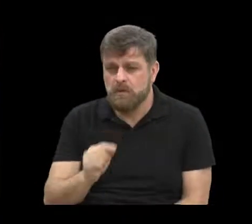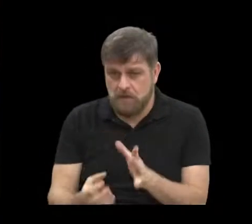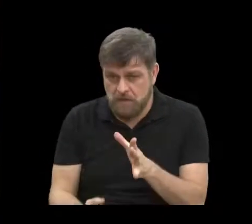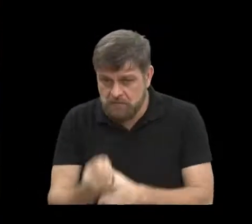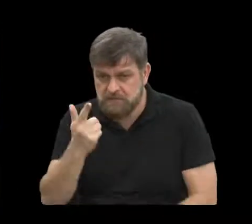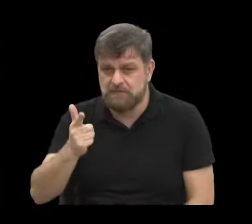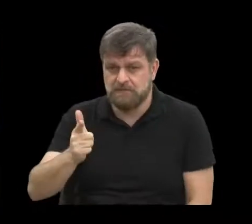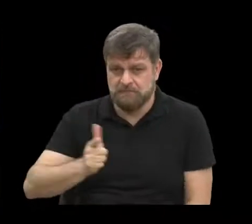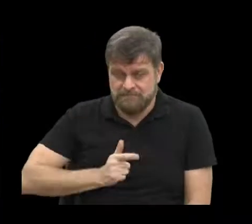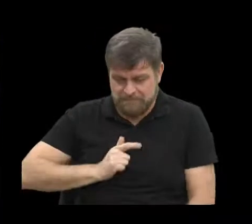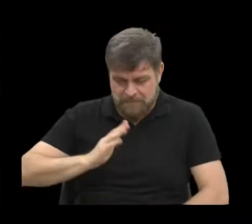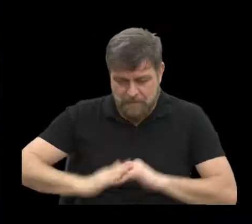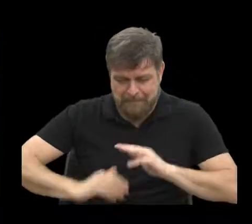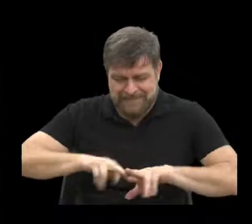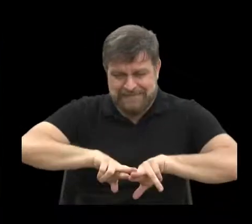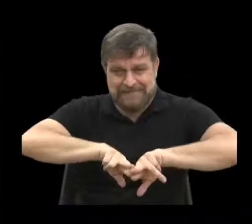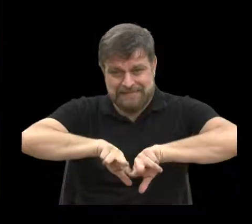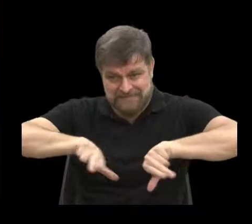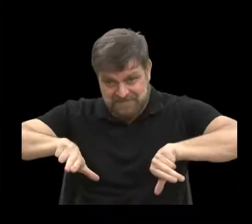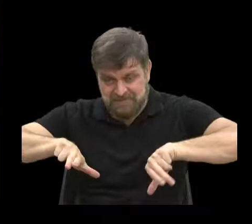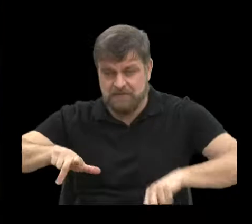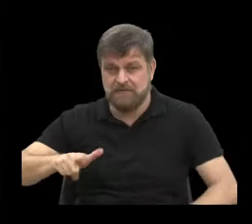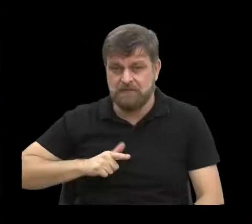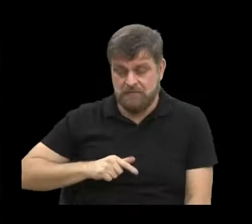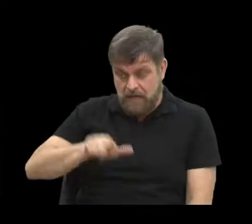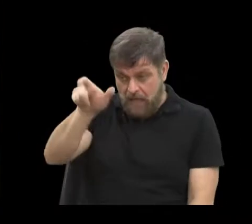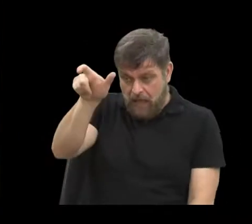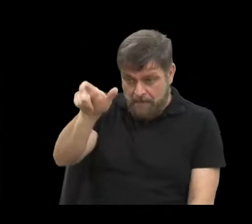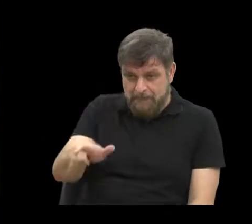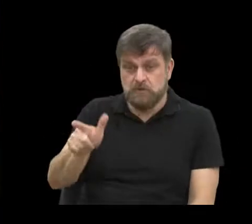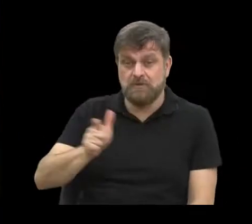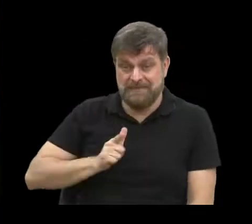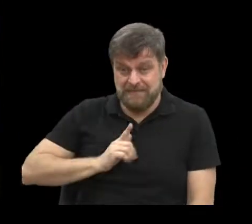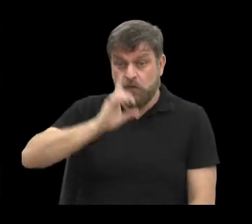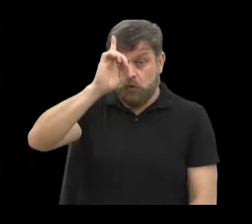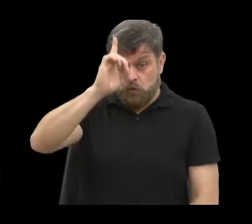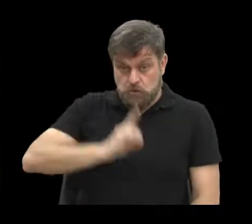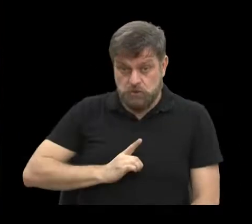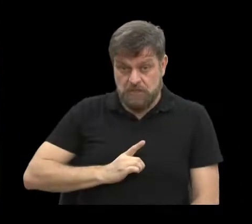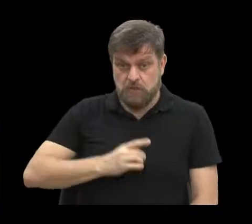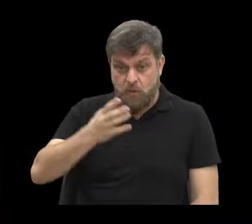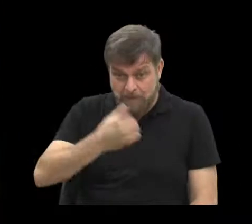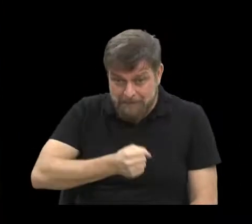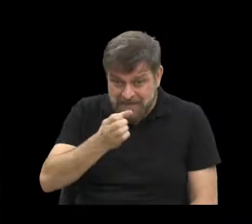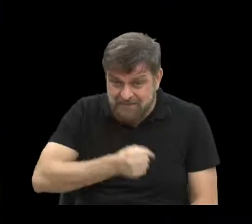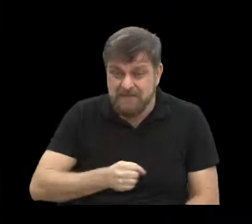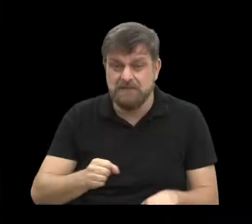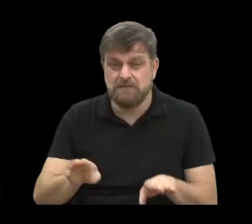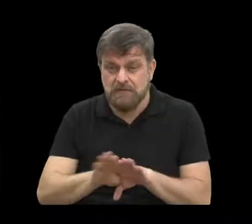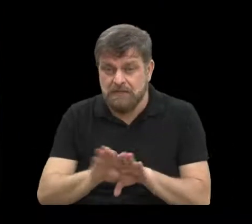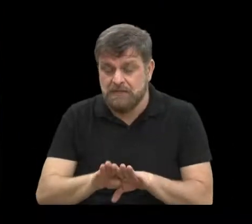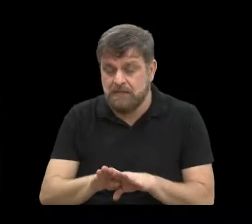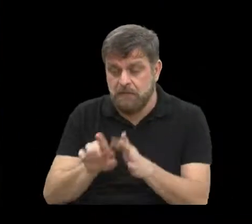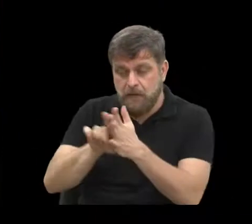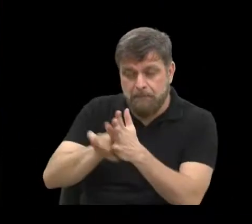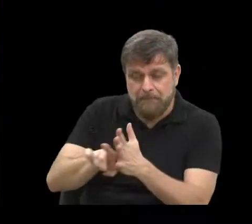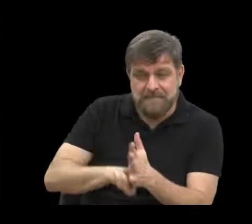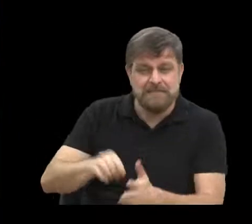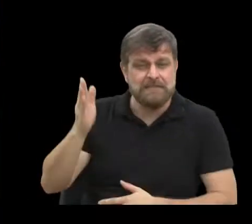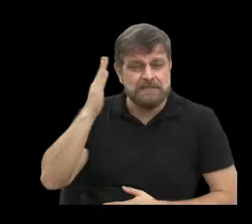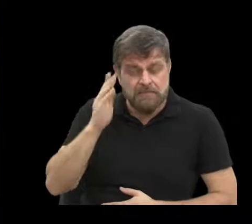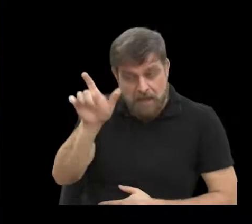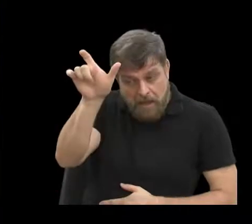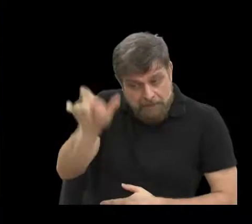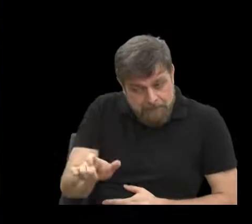vários procedimentos podem ocorrer durante a manutenção de um benefício e temos os momentos de revisão, tá ok?